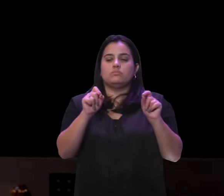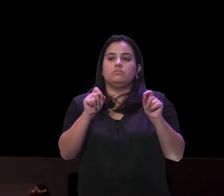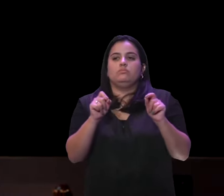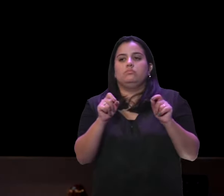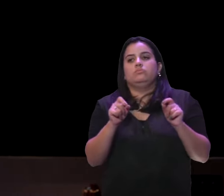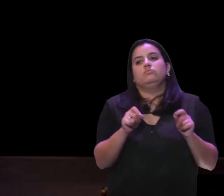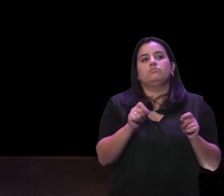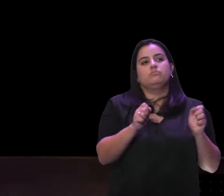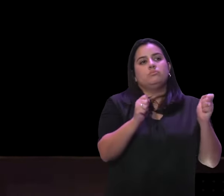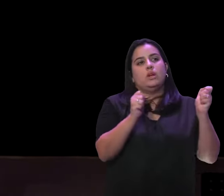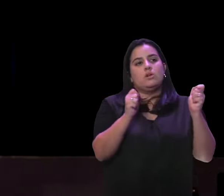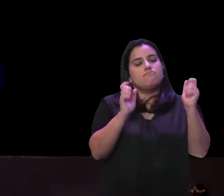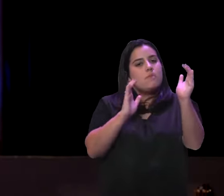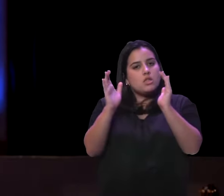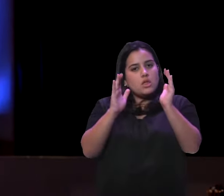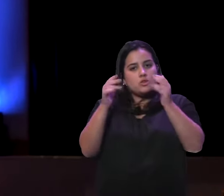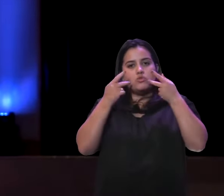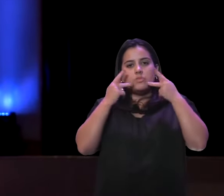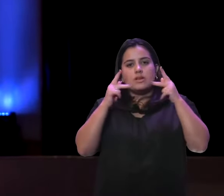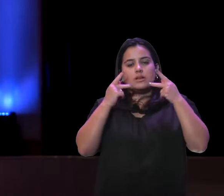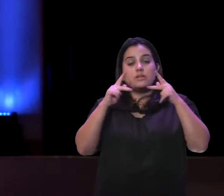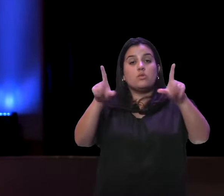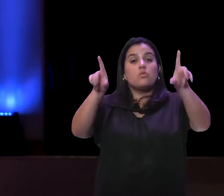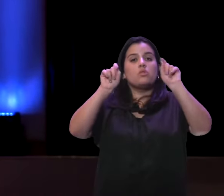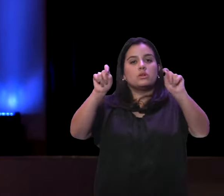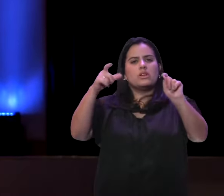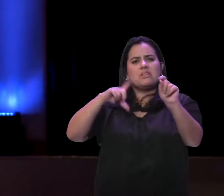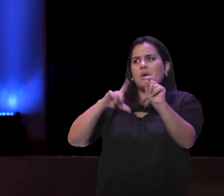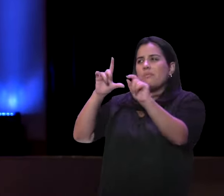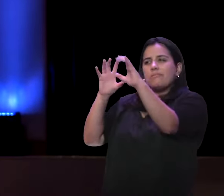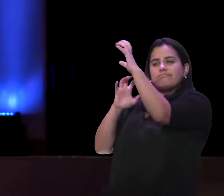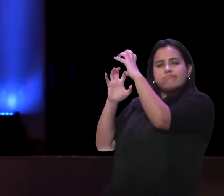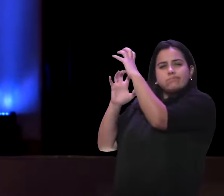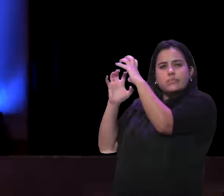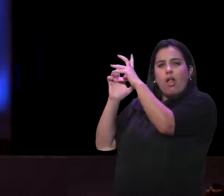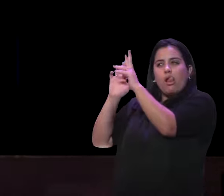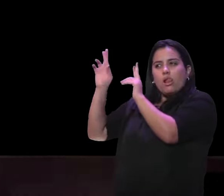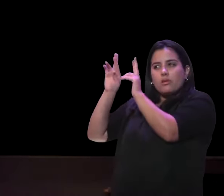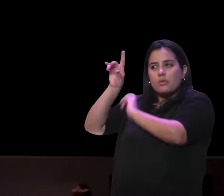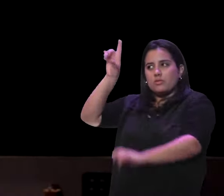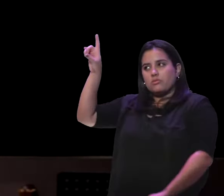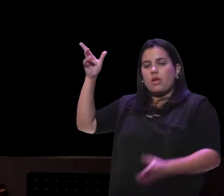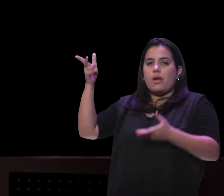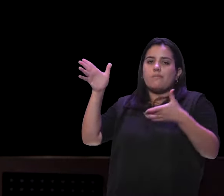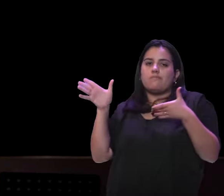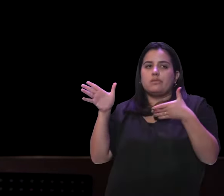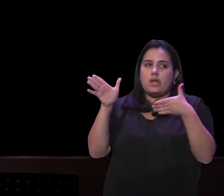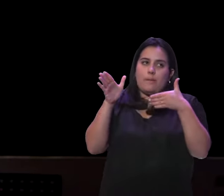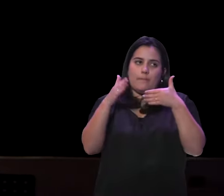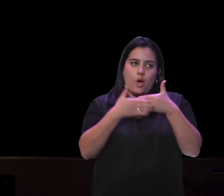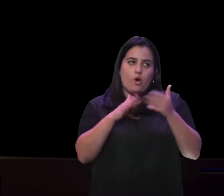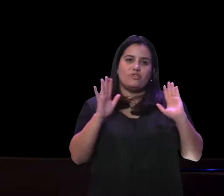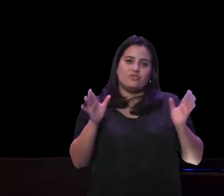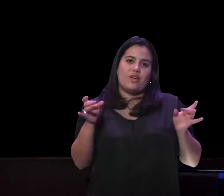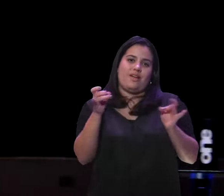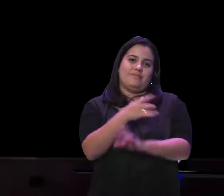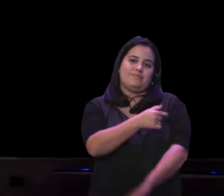mensagens chamada Bora Ter Uma DR. Quem lembra dessa série? Deixa eu ver. A série acabou semana passada.